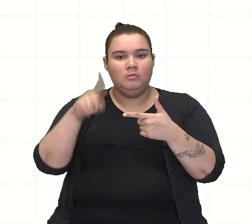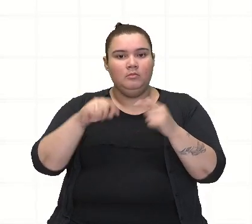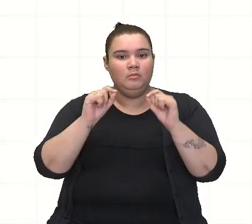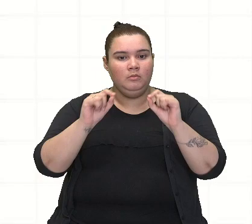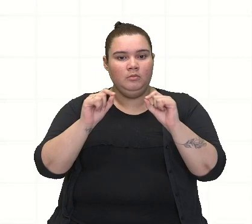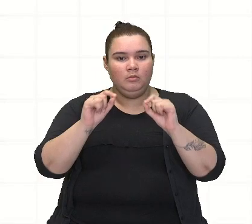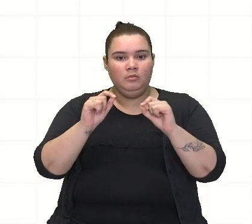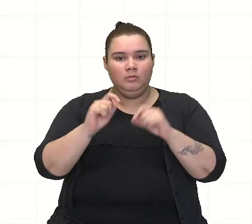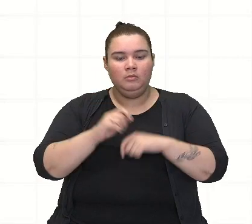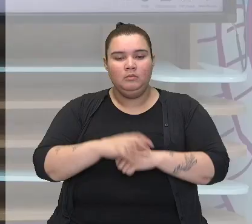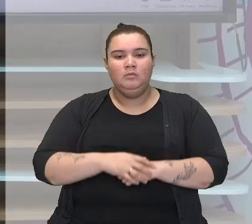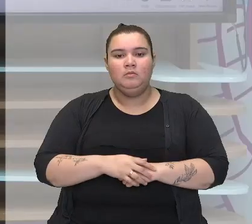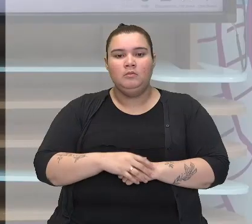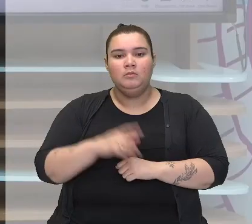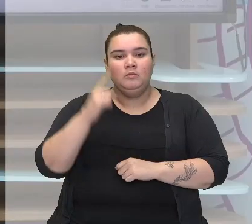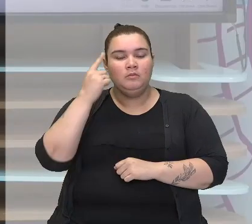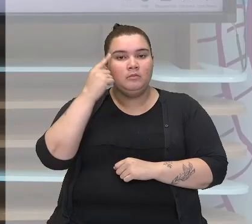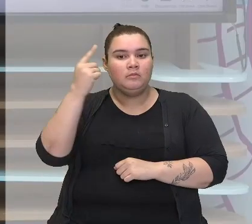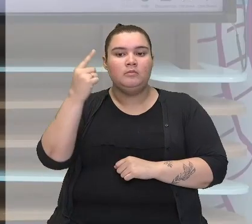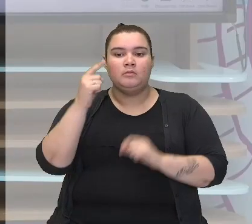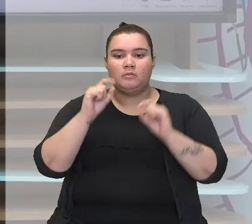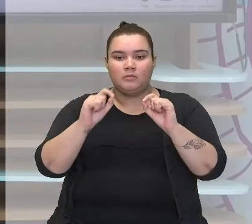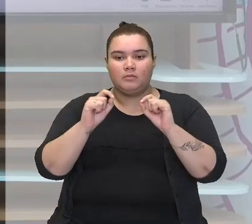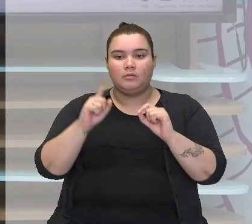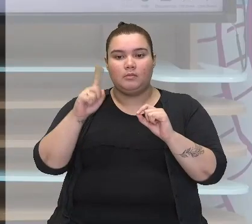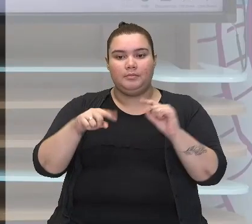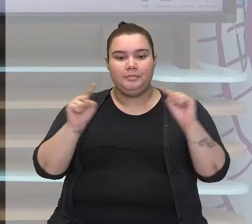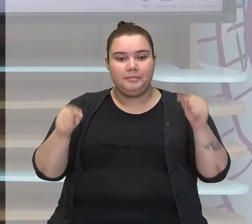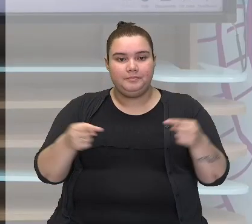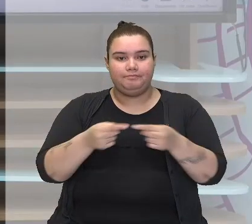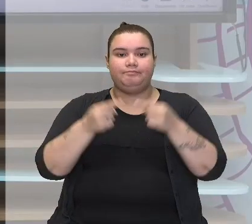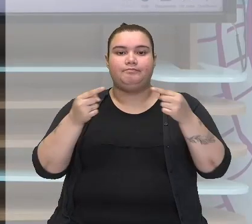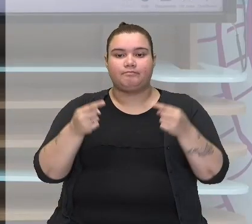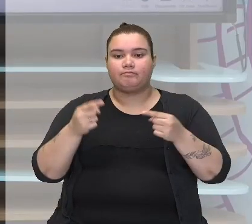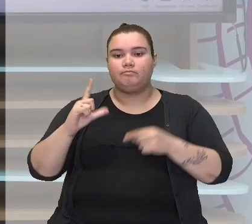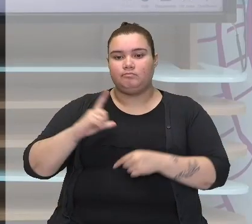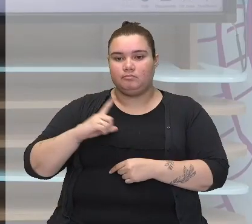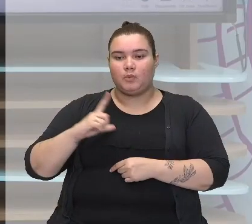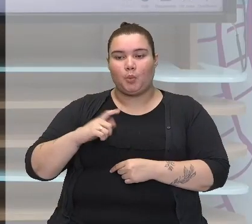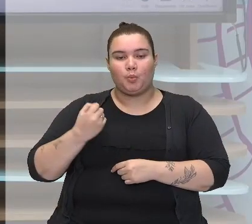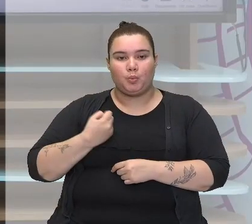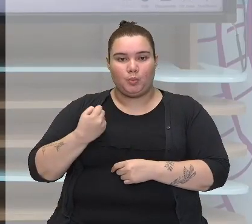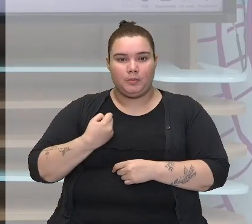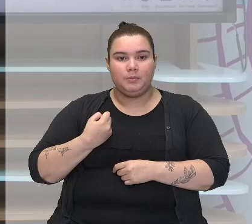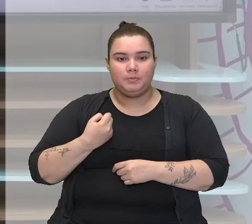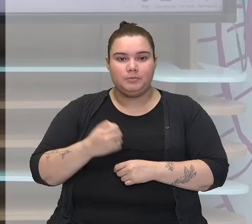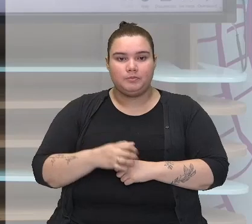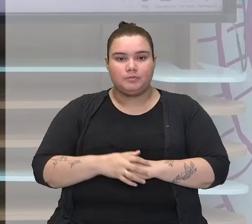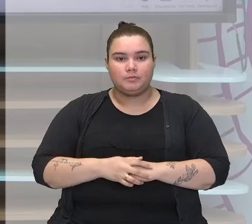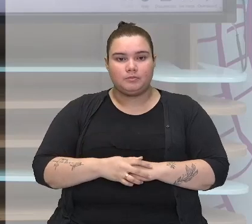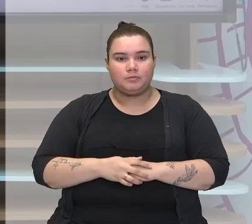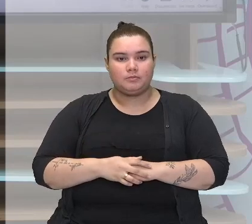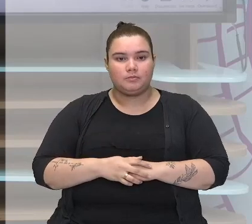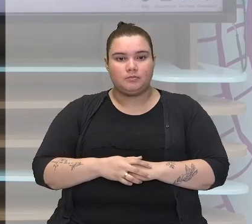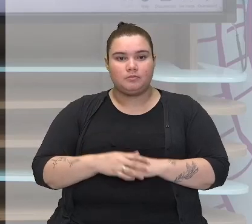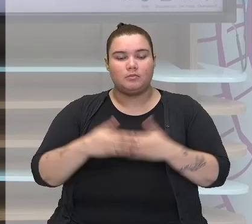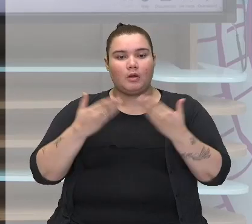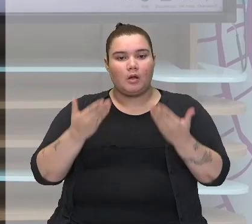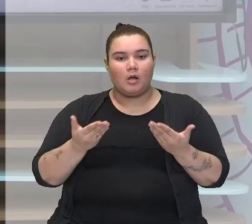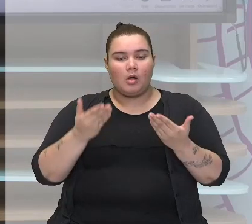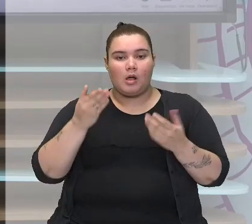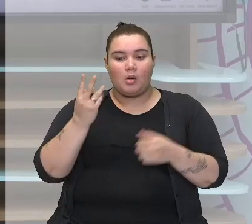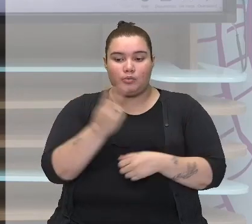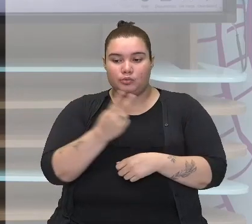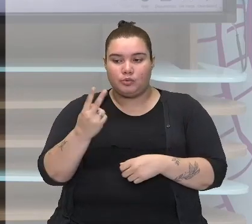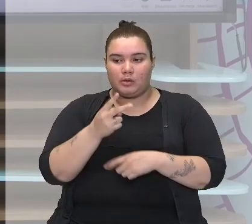nos dá a ideia de proporcionalidade, quer dizer, a proporcionalidade entre essas